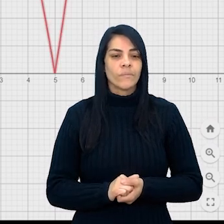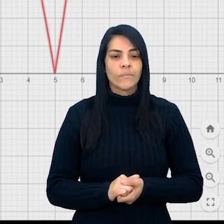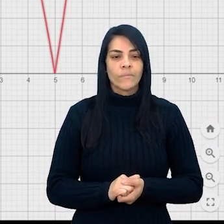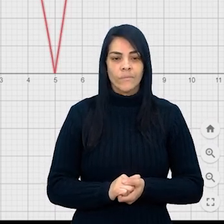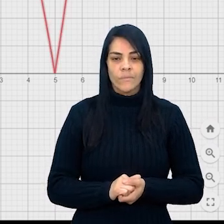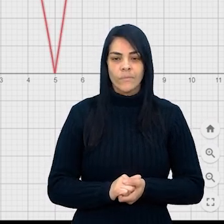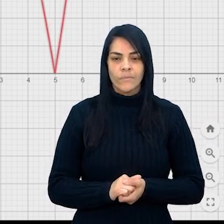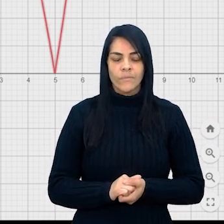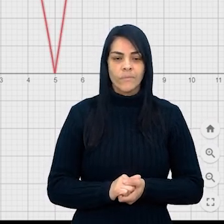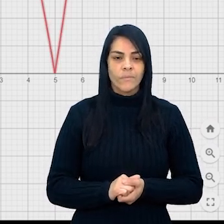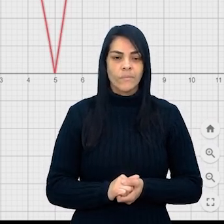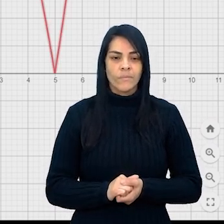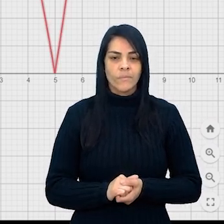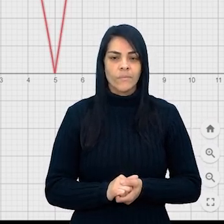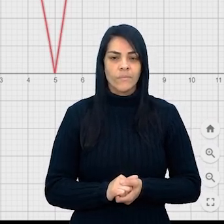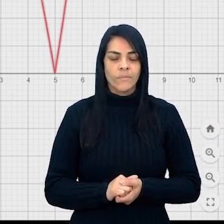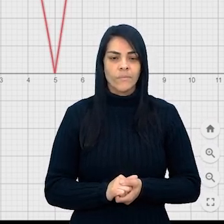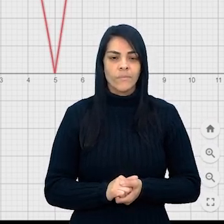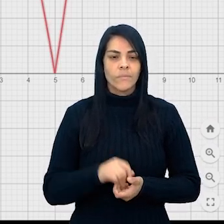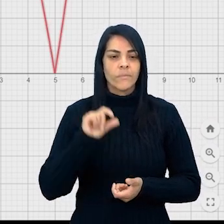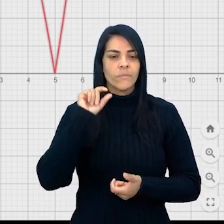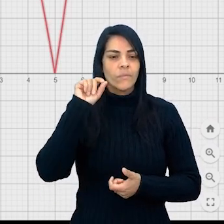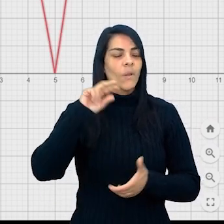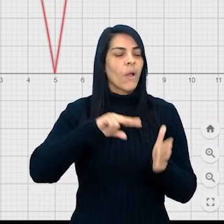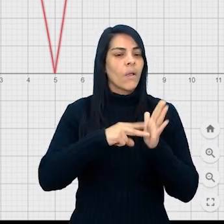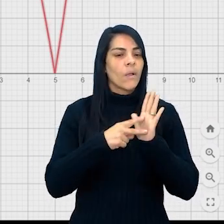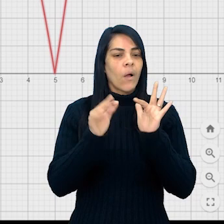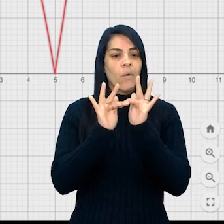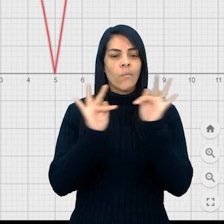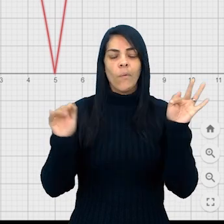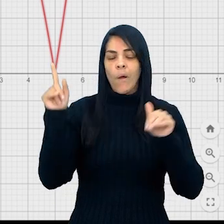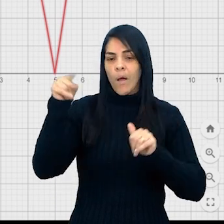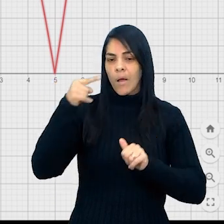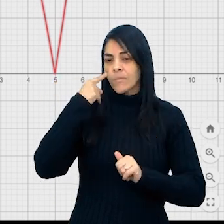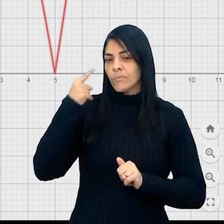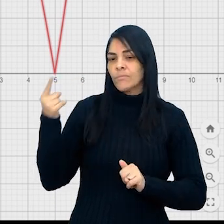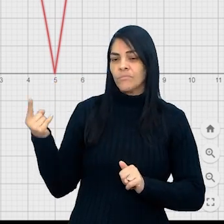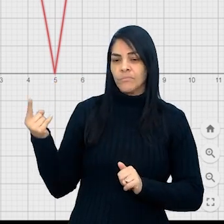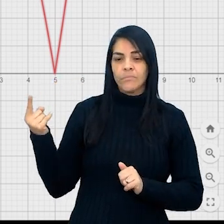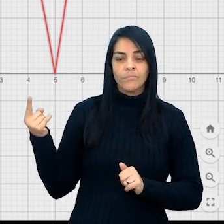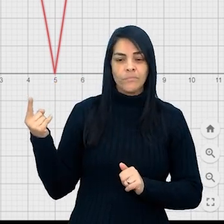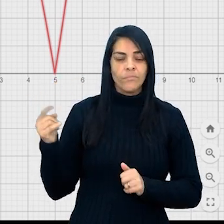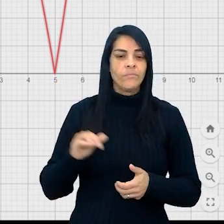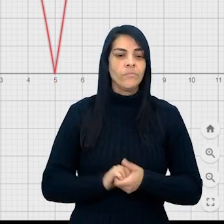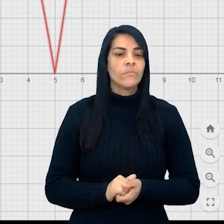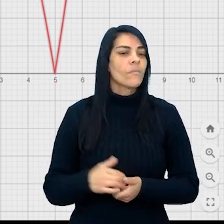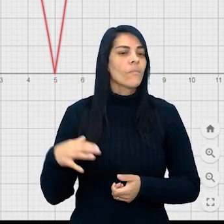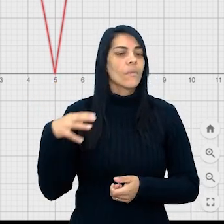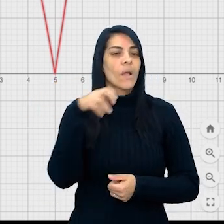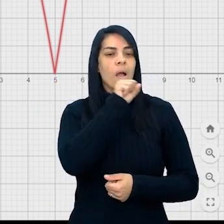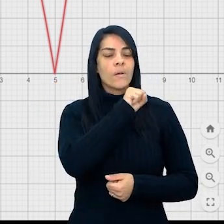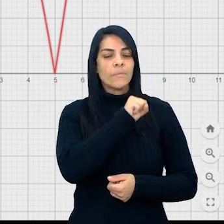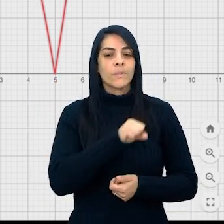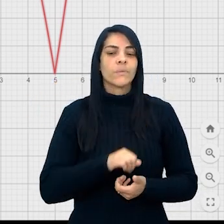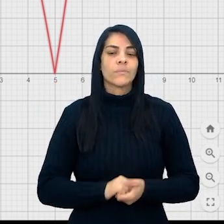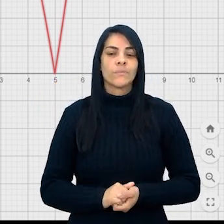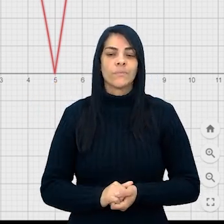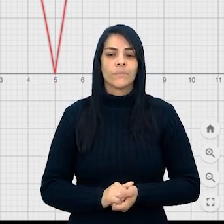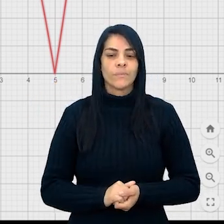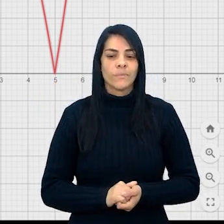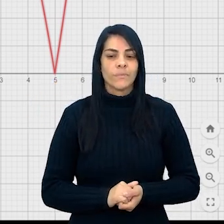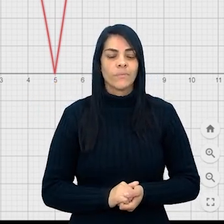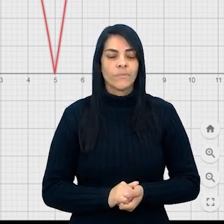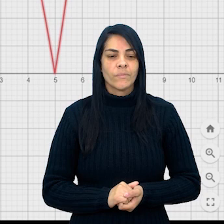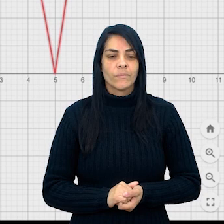Ou seja, a função é essa, né? Rapidamente.